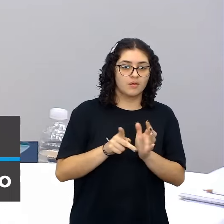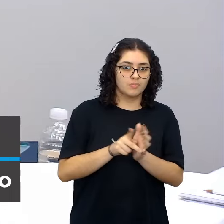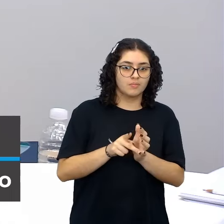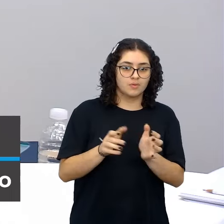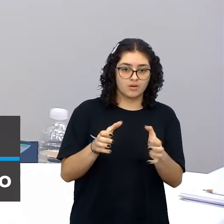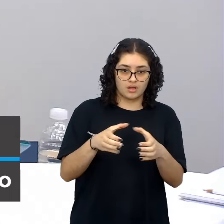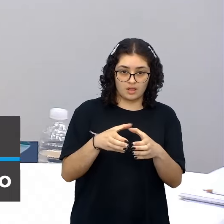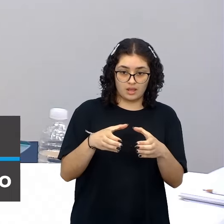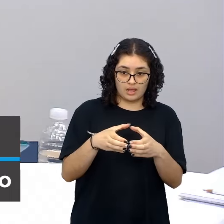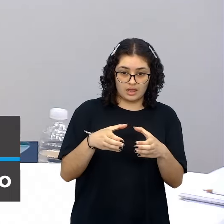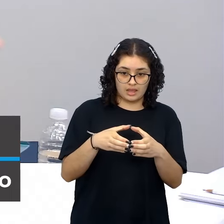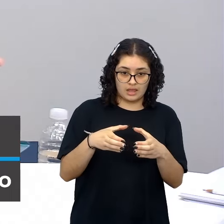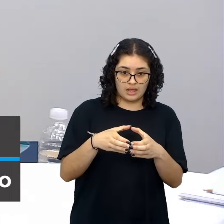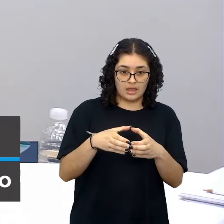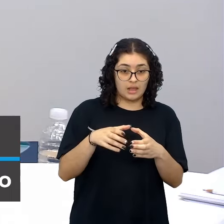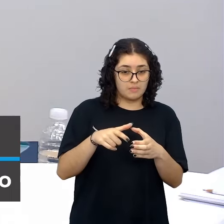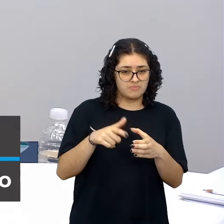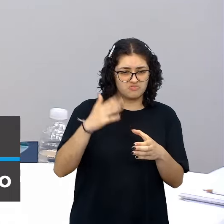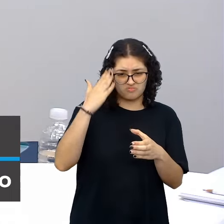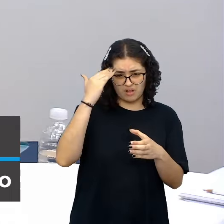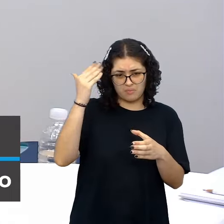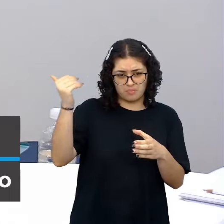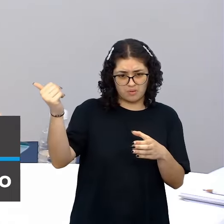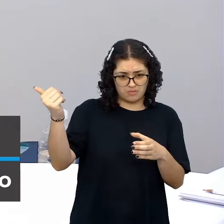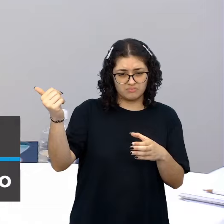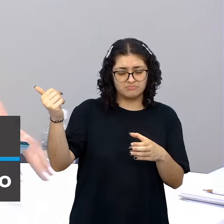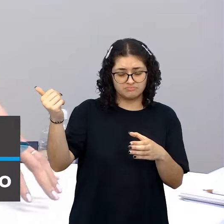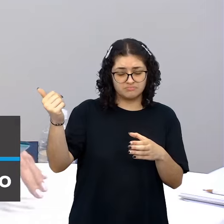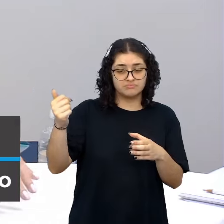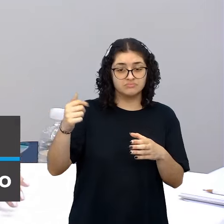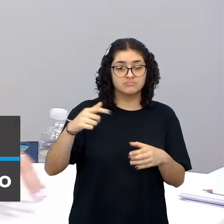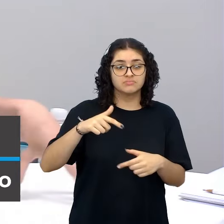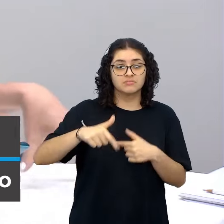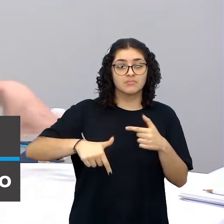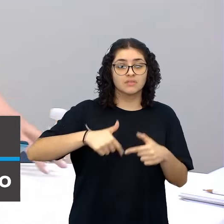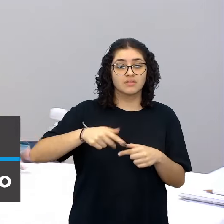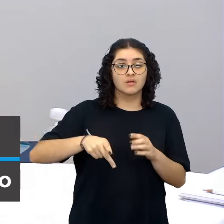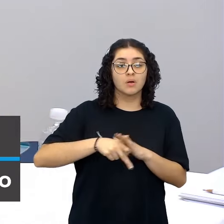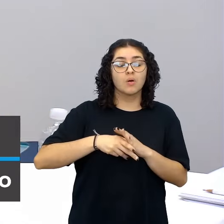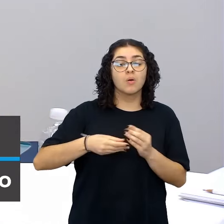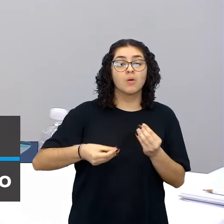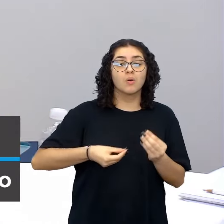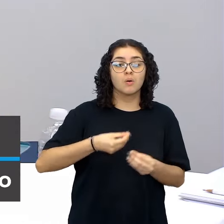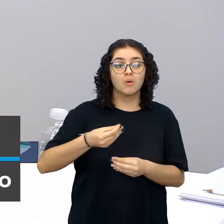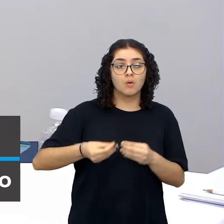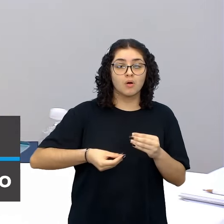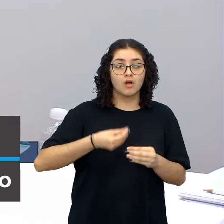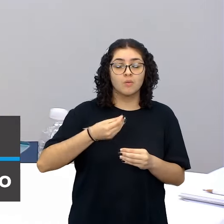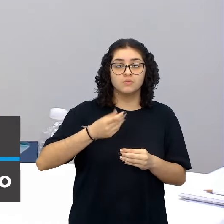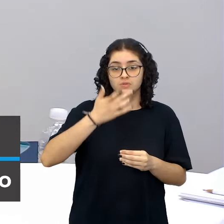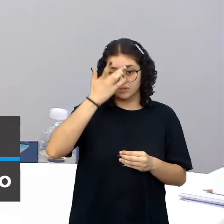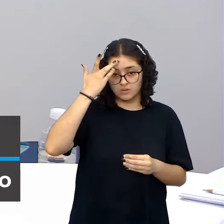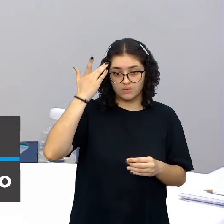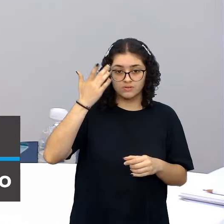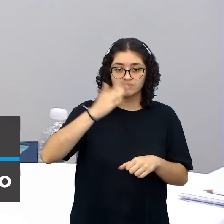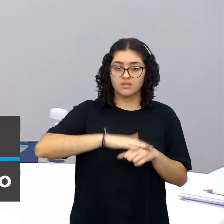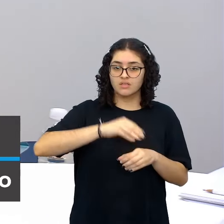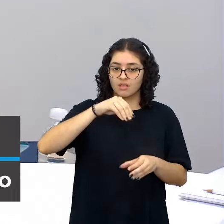equipe muito renomada que trabalha a questão do comportamento nas redes sociais,